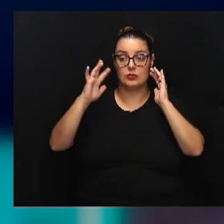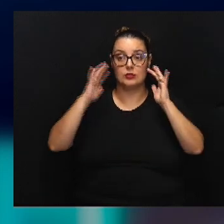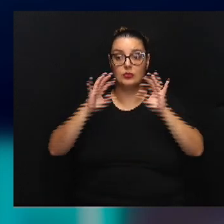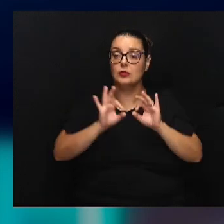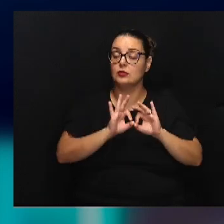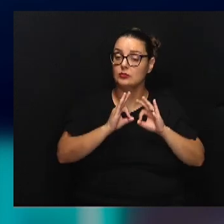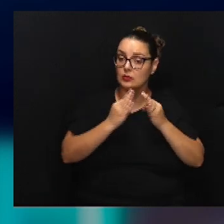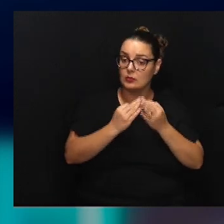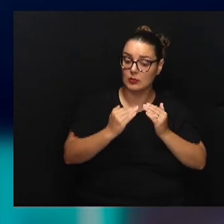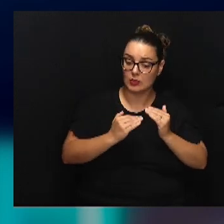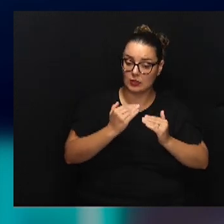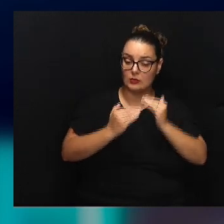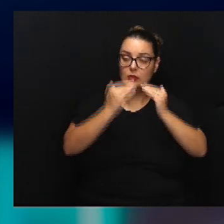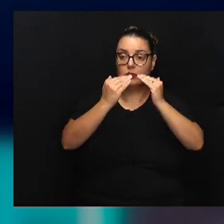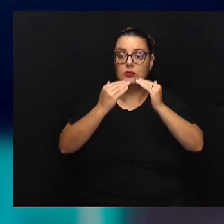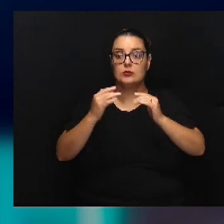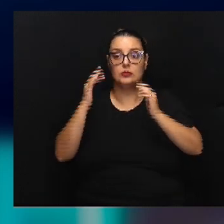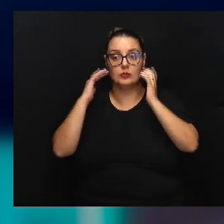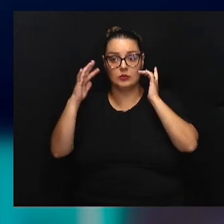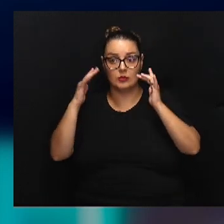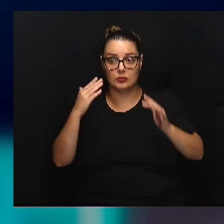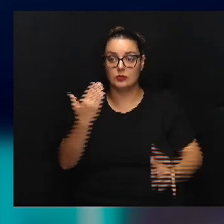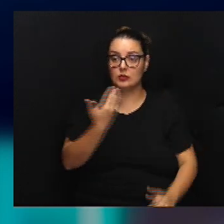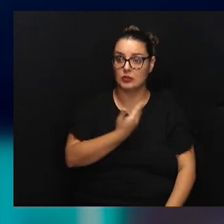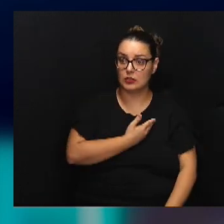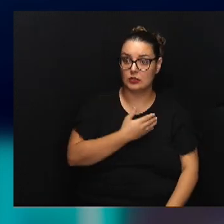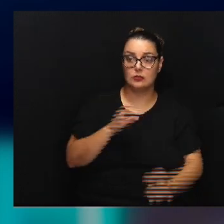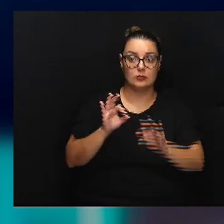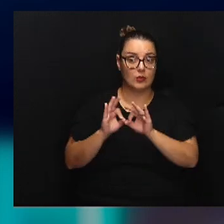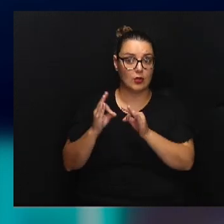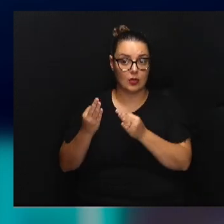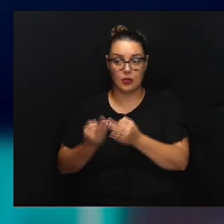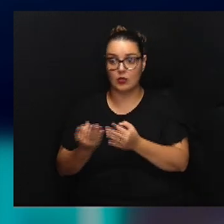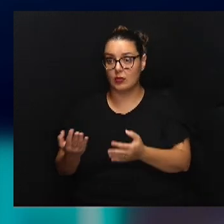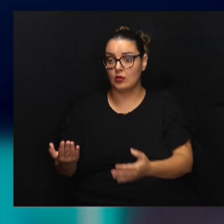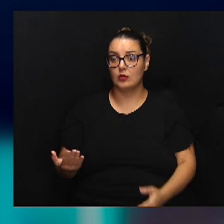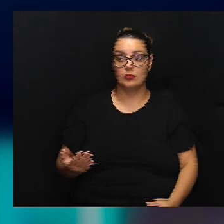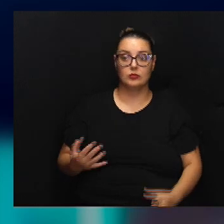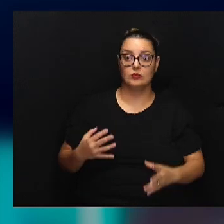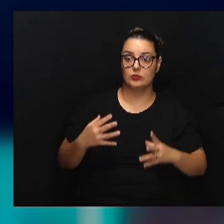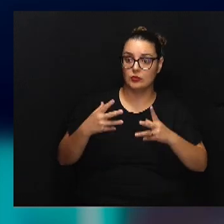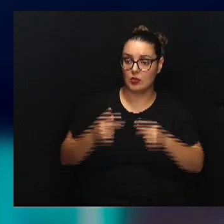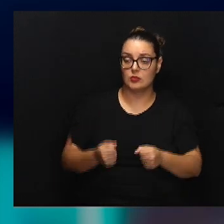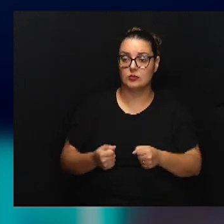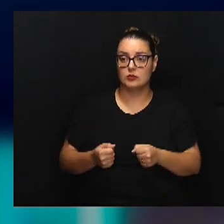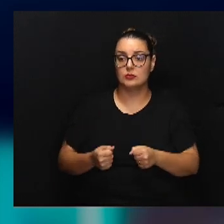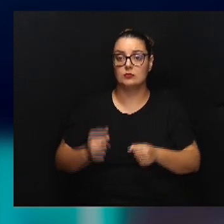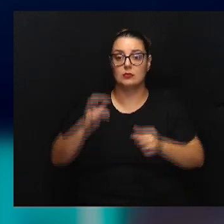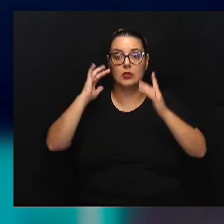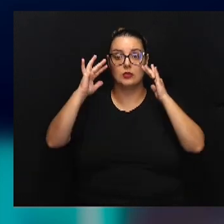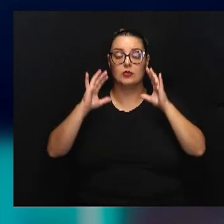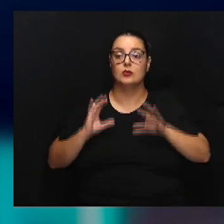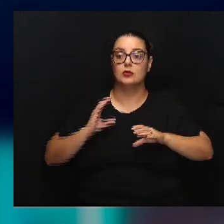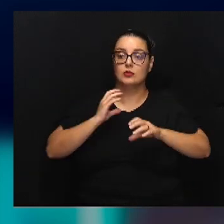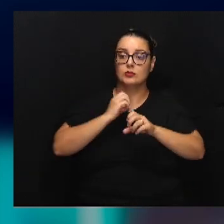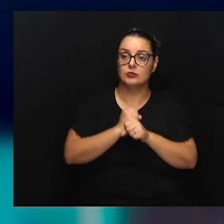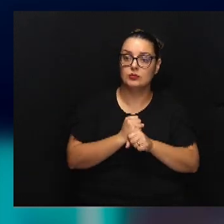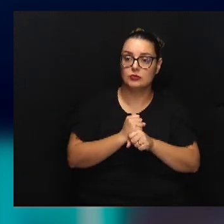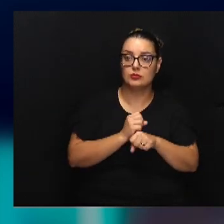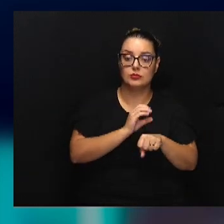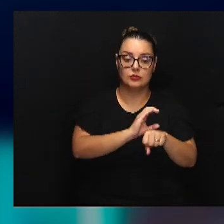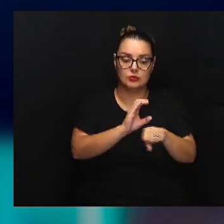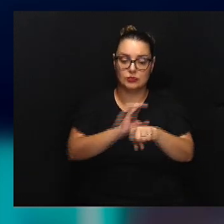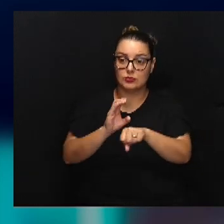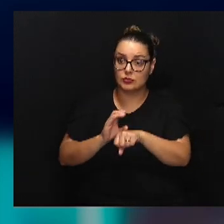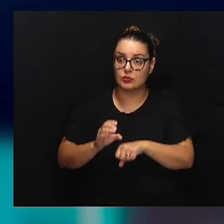famílias inteiras, são sonhos de amigos, familiares, ruas inteiras, mas também são sonhos coletivos. Sonhos de cursinho,